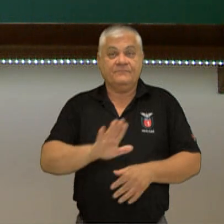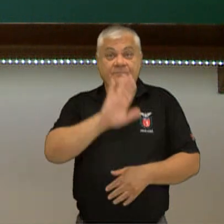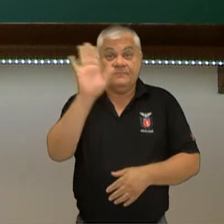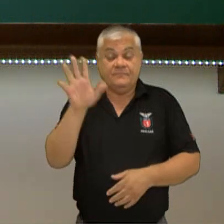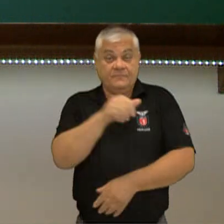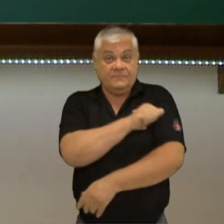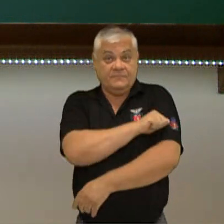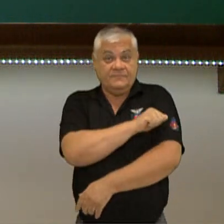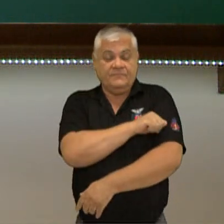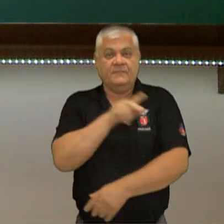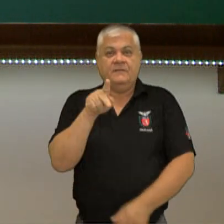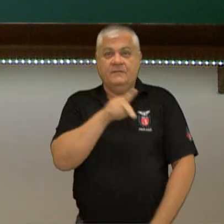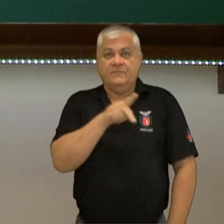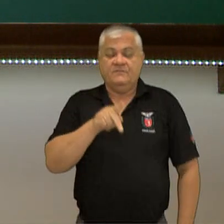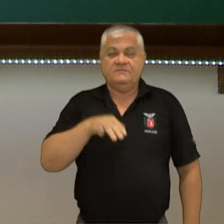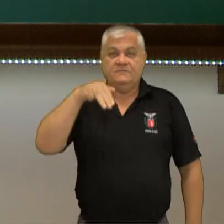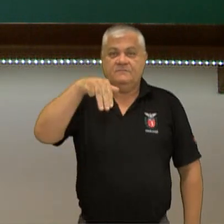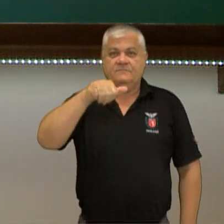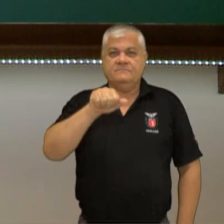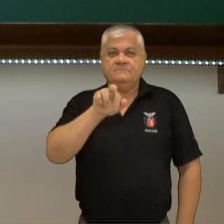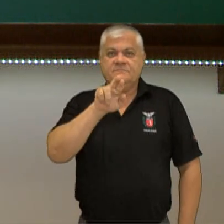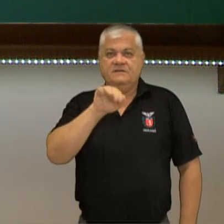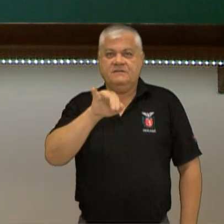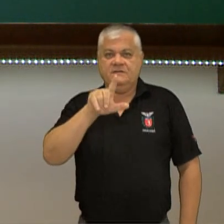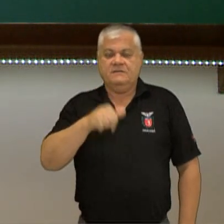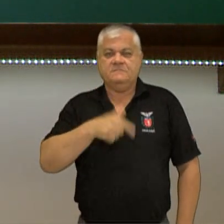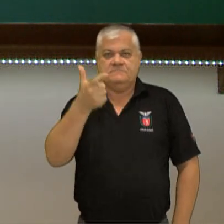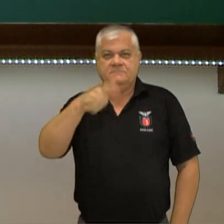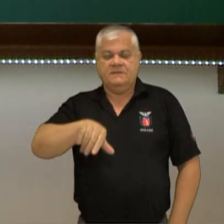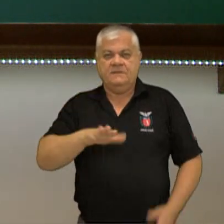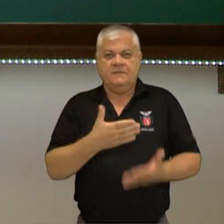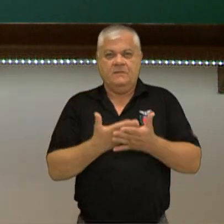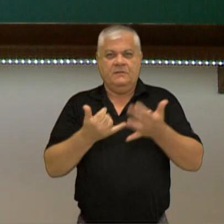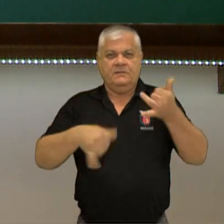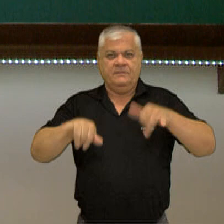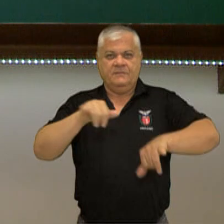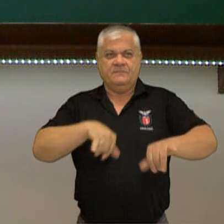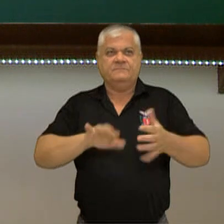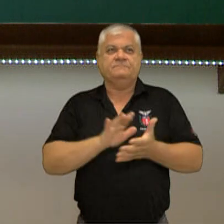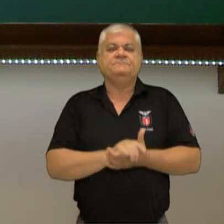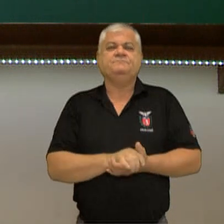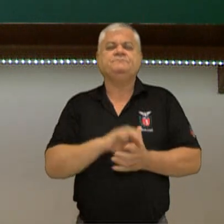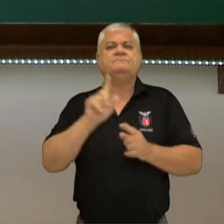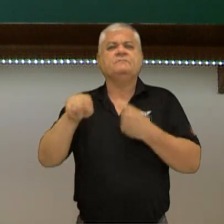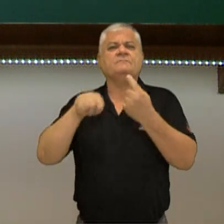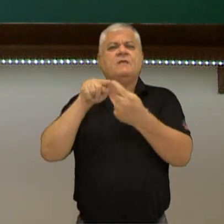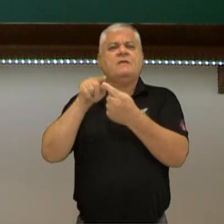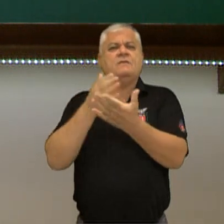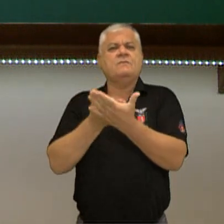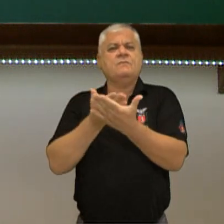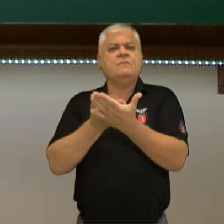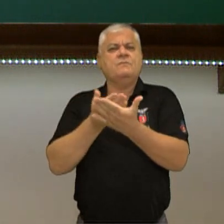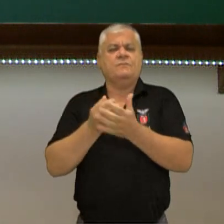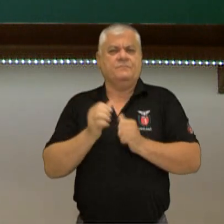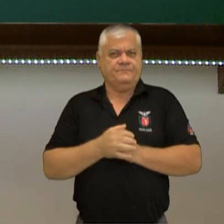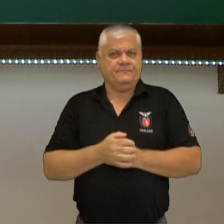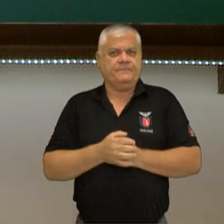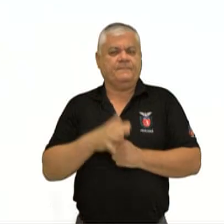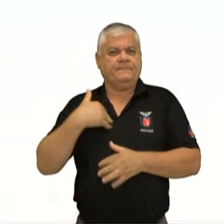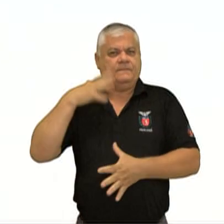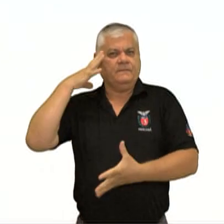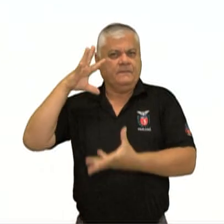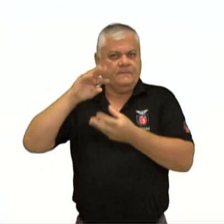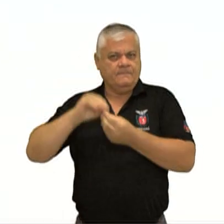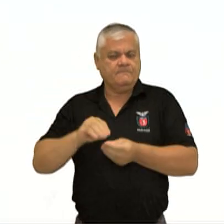Olá, alunos! Eu sou a professora Marília e vamos para mais uma aula de Química. Objetivos da aula de hoje: compreender